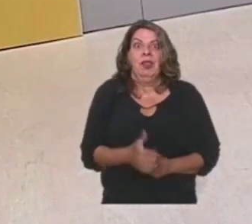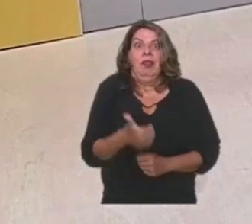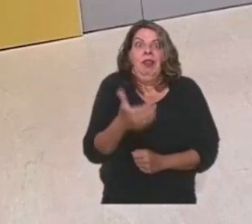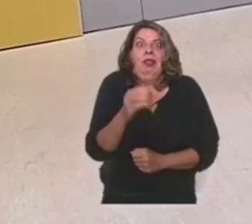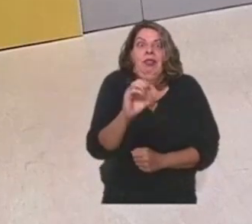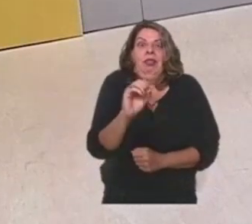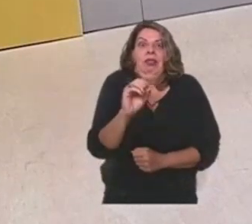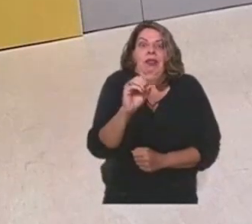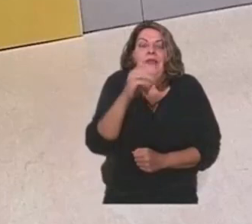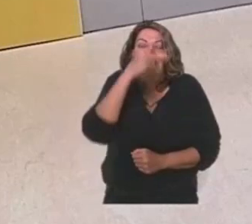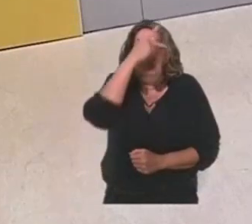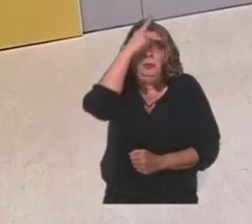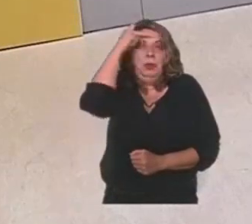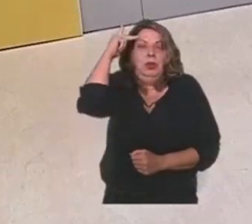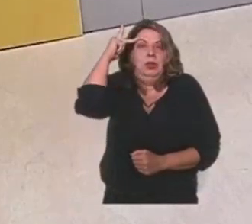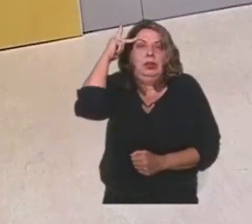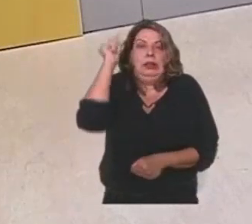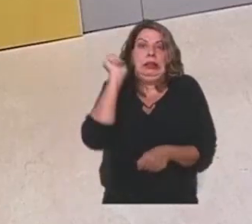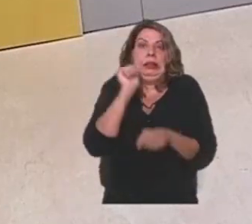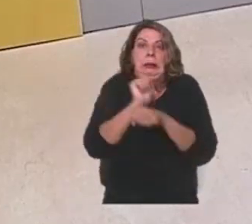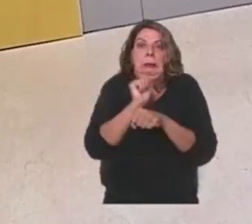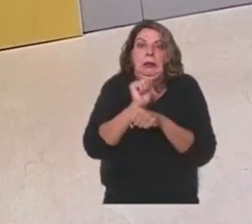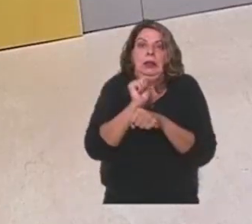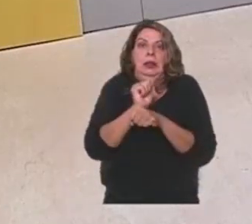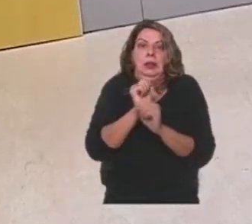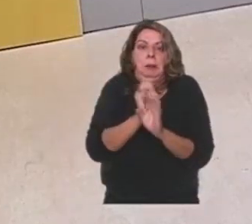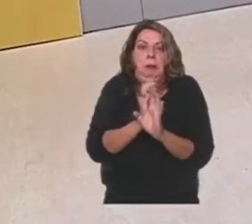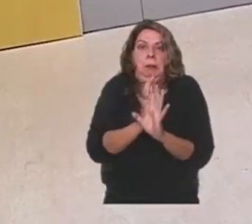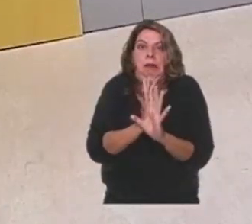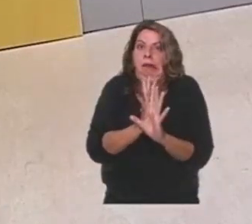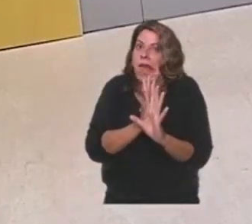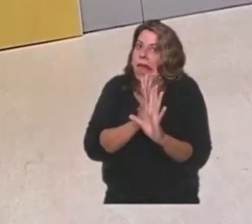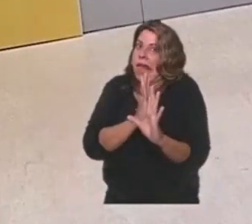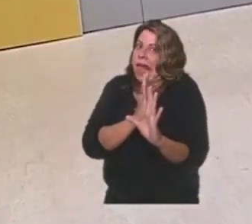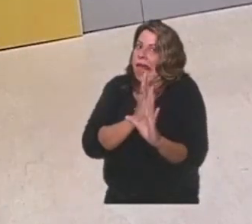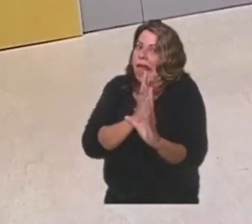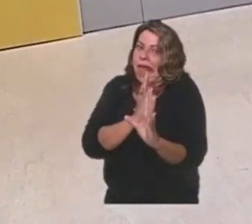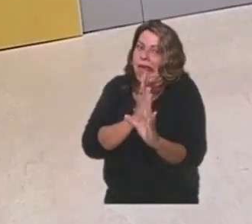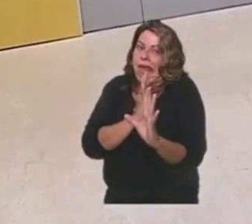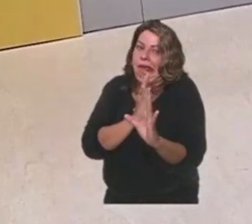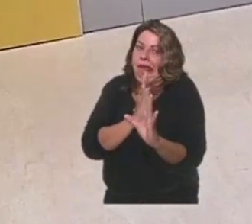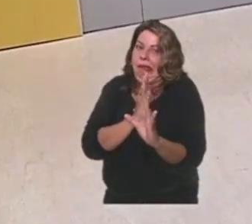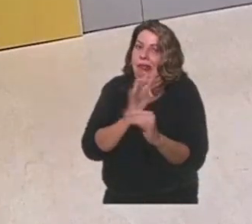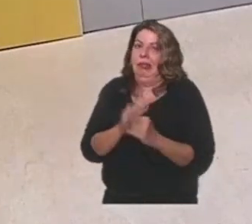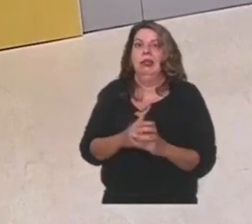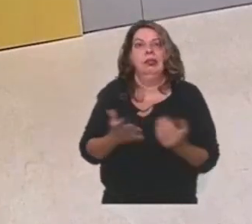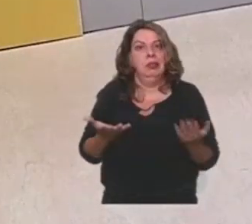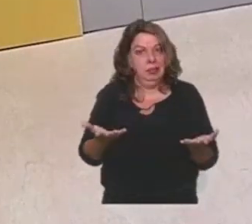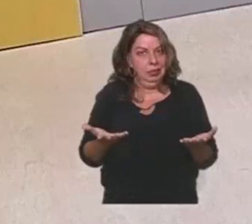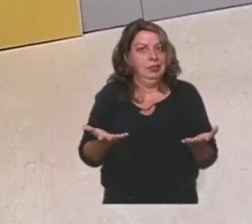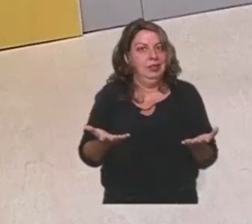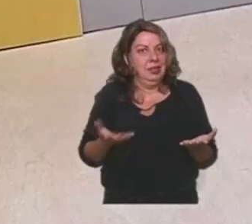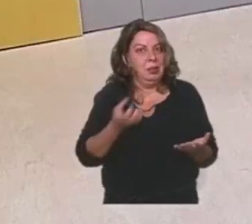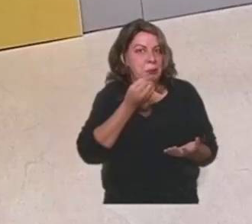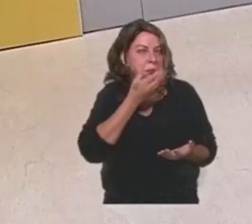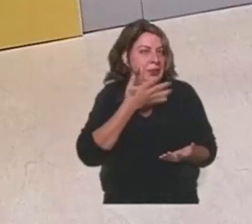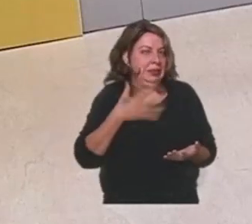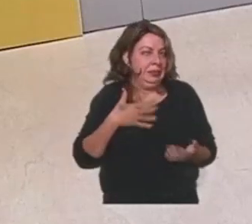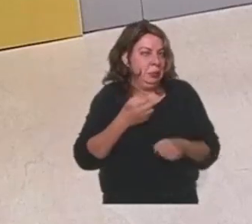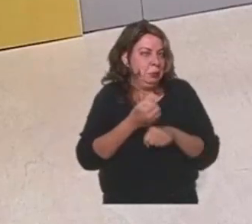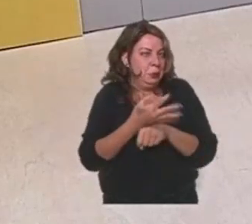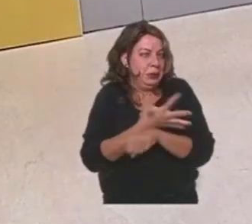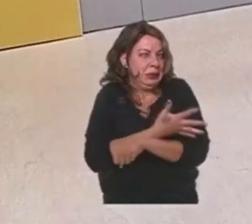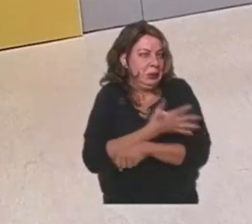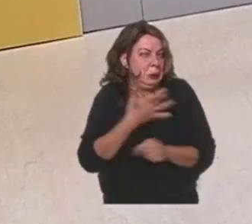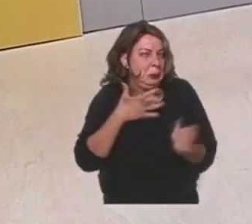10 títulos na expectativa, é isso, é fila já, é fila. Vem que assim é mais gostoso, é mais